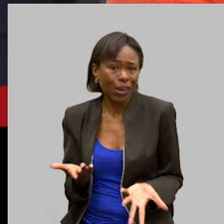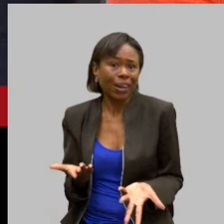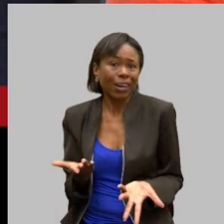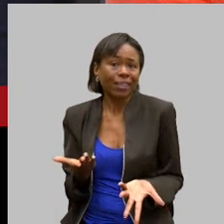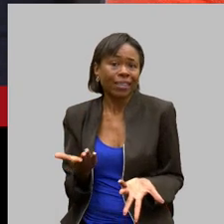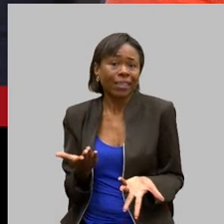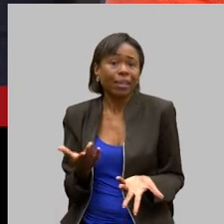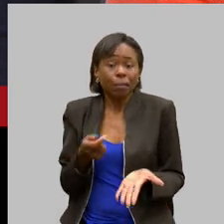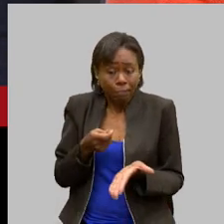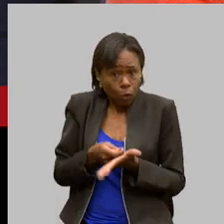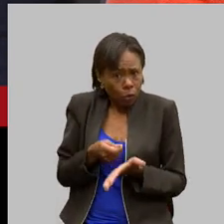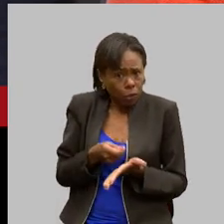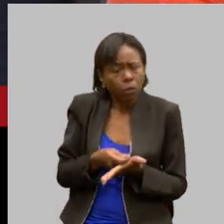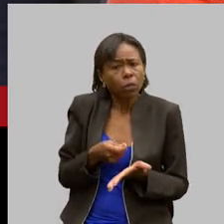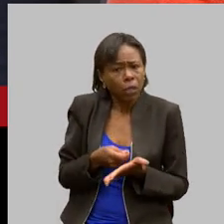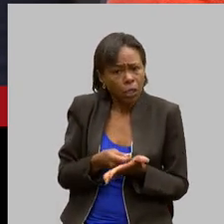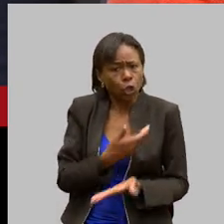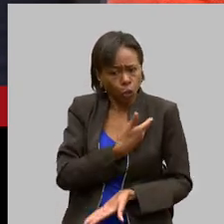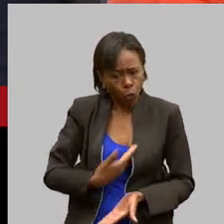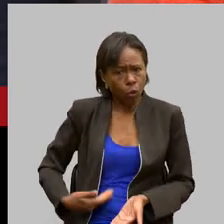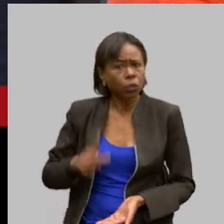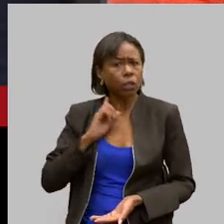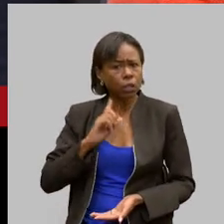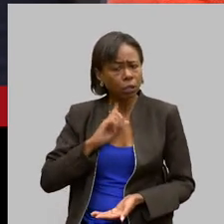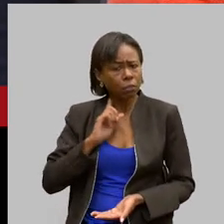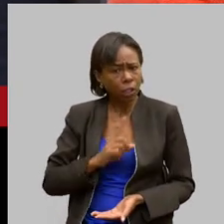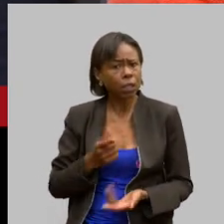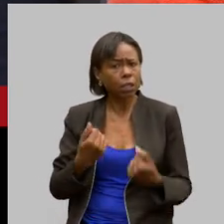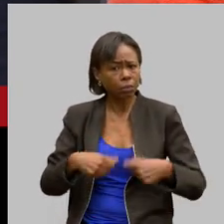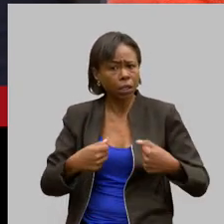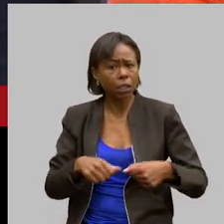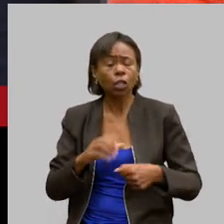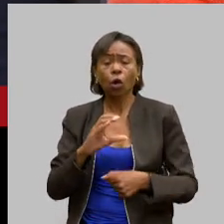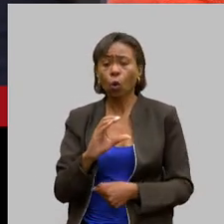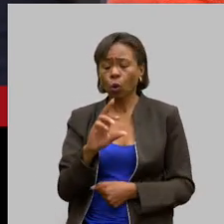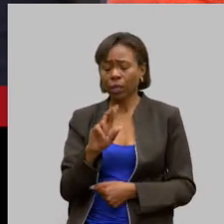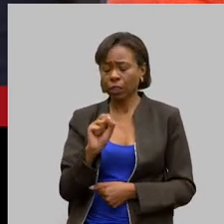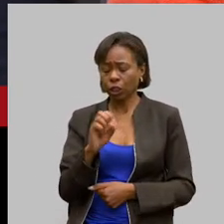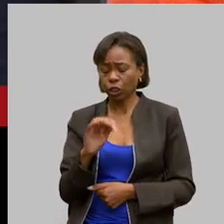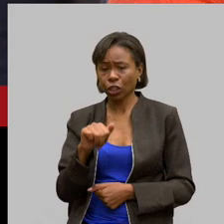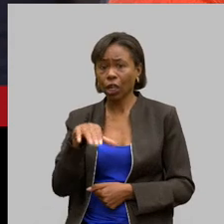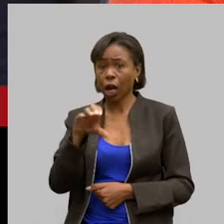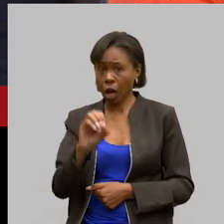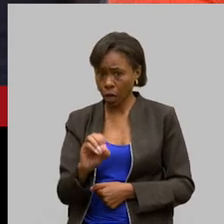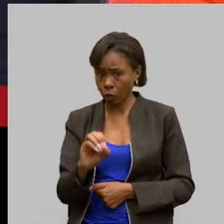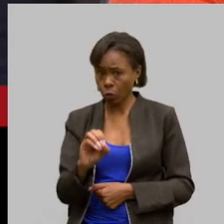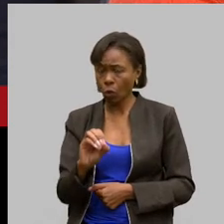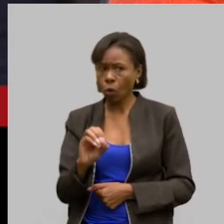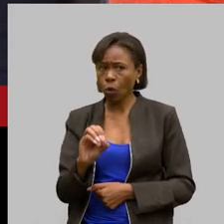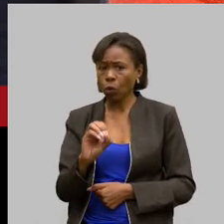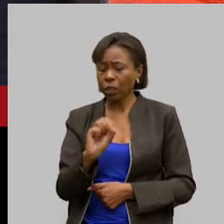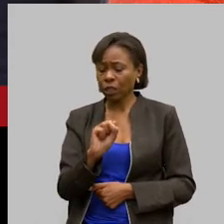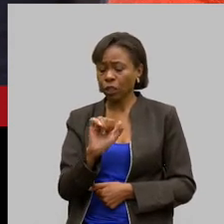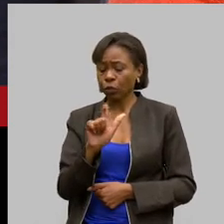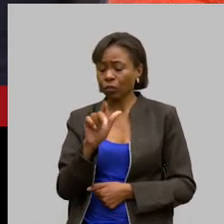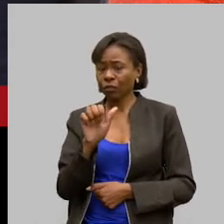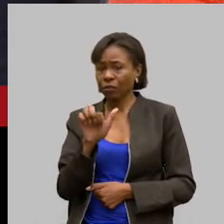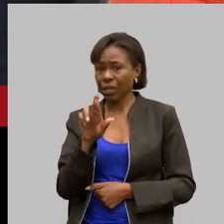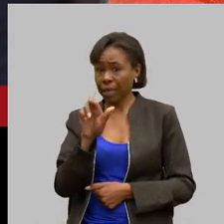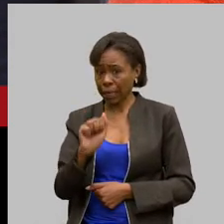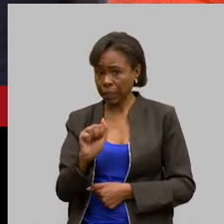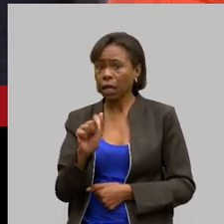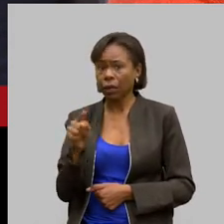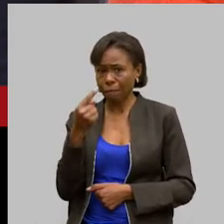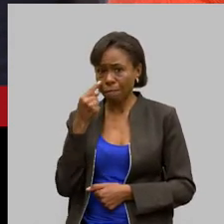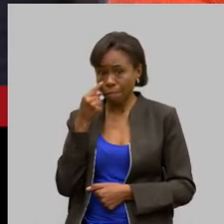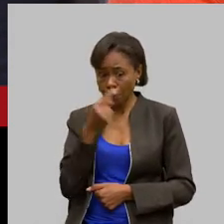pra cobrança também em cima do governo de Minas Cristiano Silveira Assistiu à nossa frente foi eh um grande autor aí também da